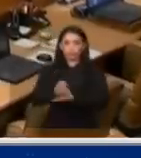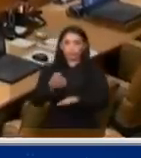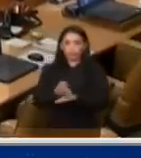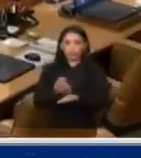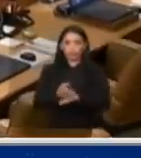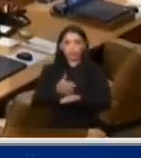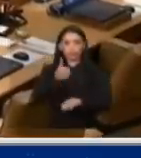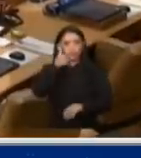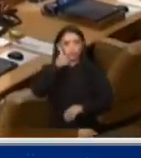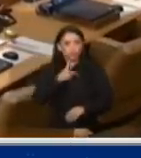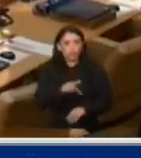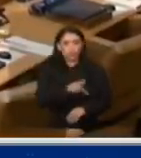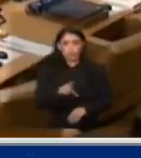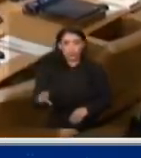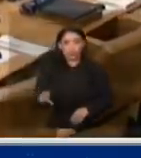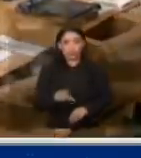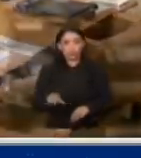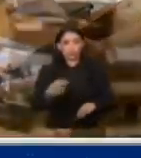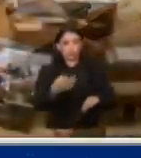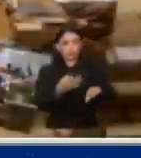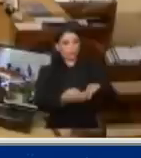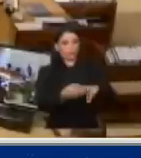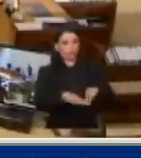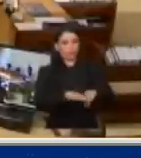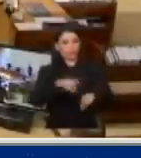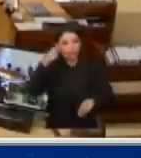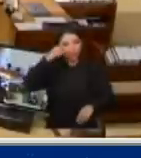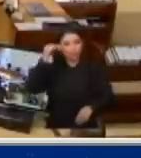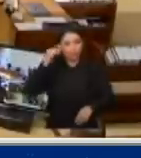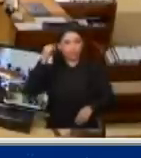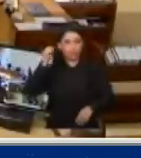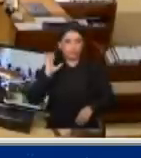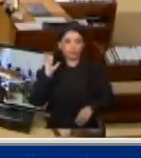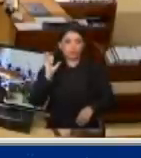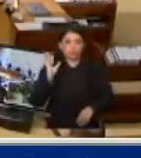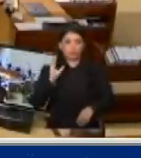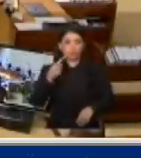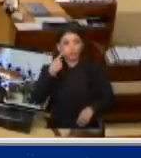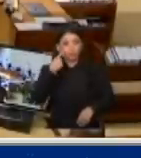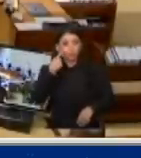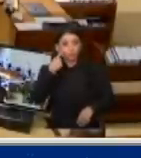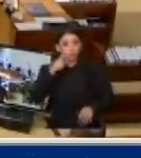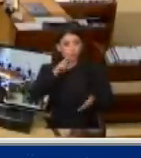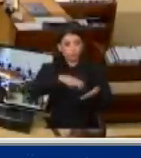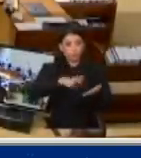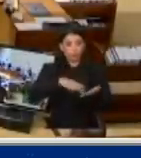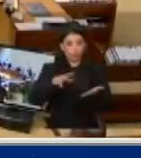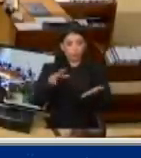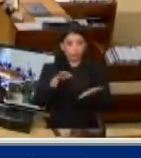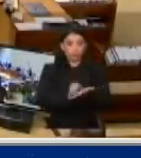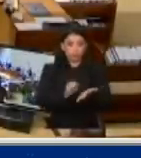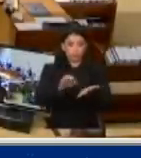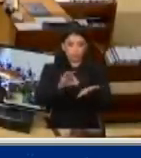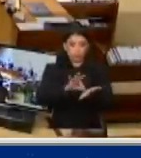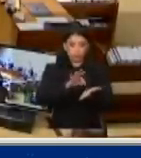o presidente da Câmara dos Deputados Esta é a realidade agora veja bem os deputados adiaram a votação da